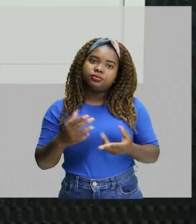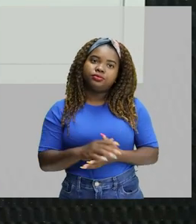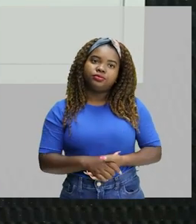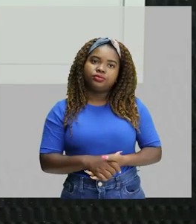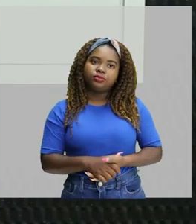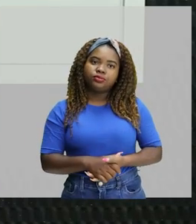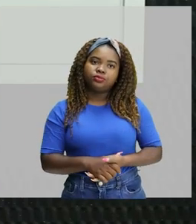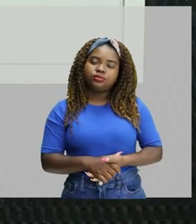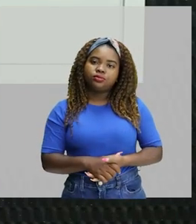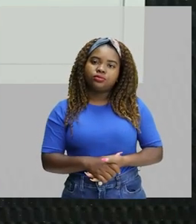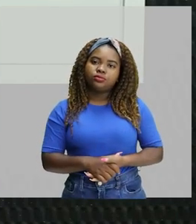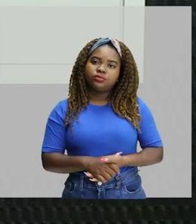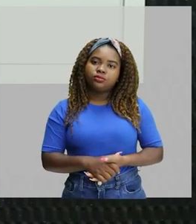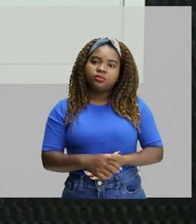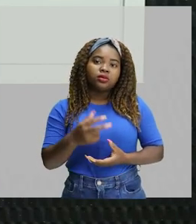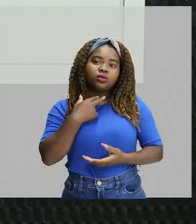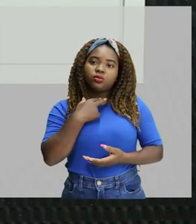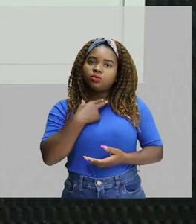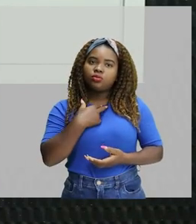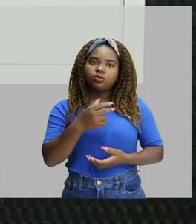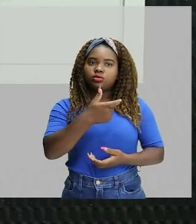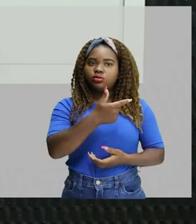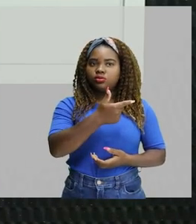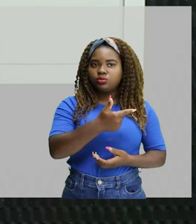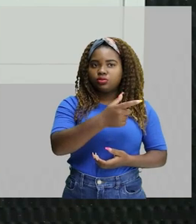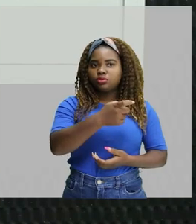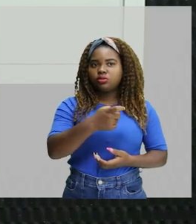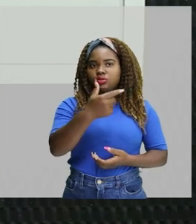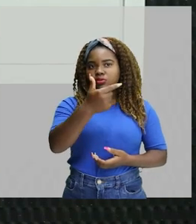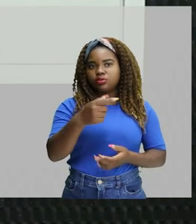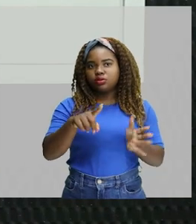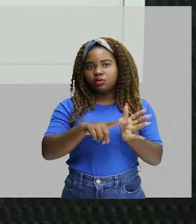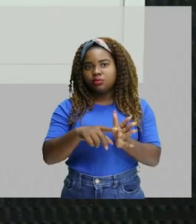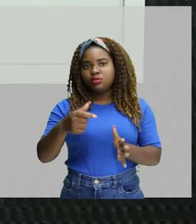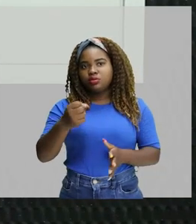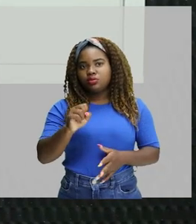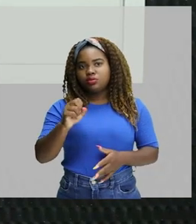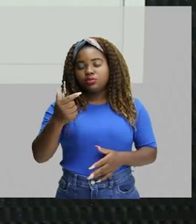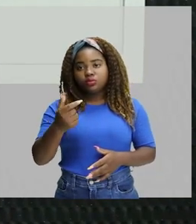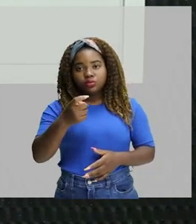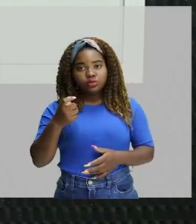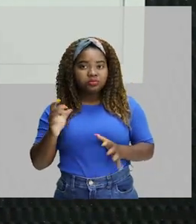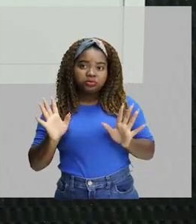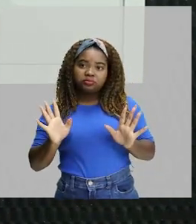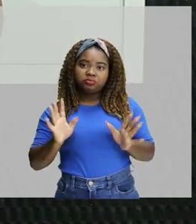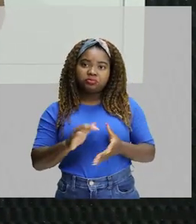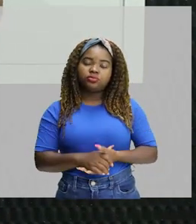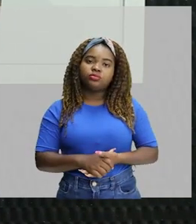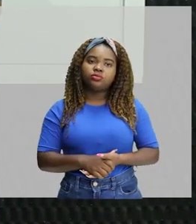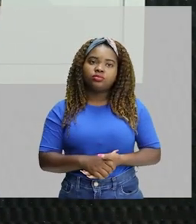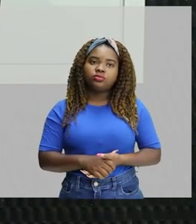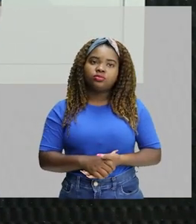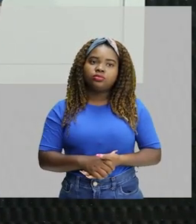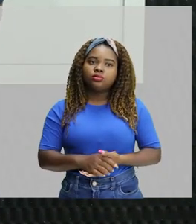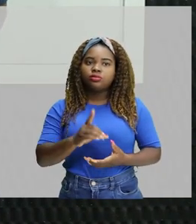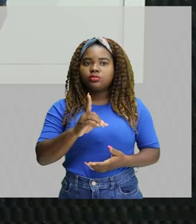2x qu com 8x porque esse aqui tem grau 1 esse aqui tem grau 2 aí não dá certo então vai ficar o quê